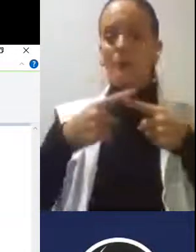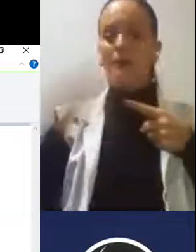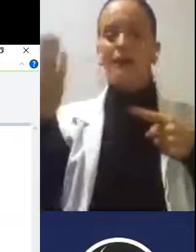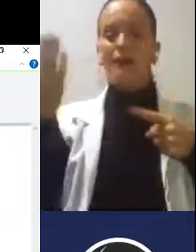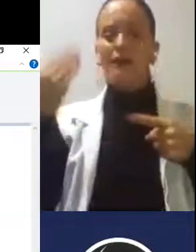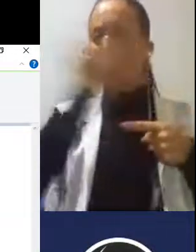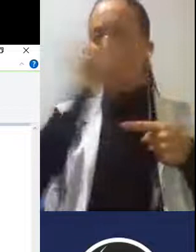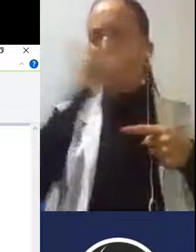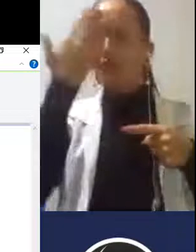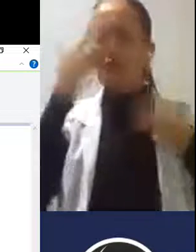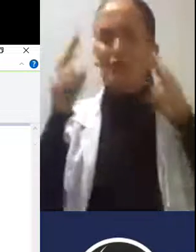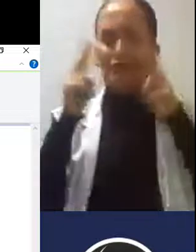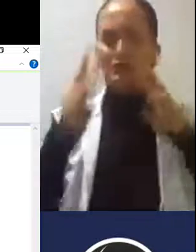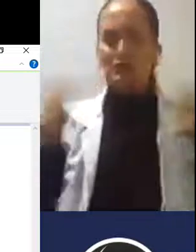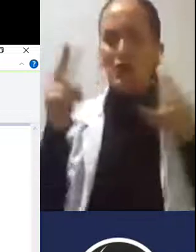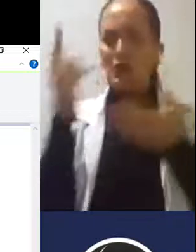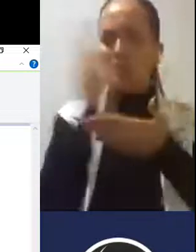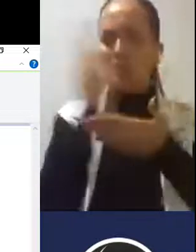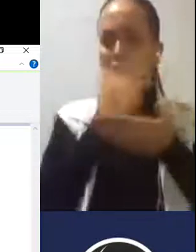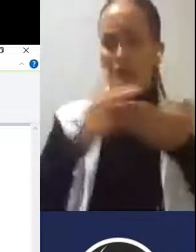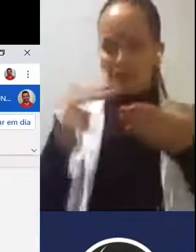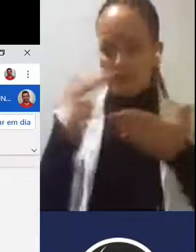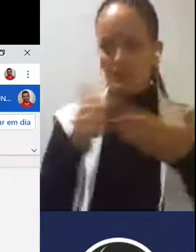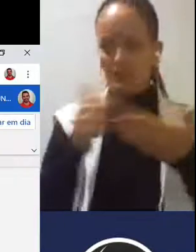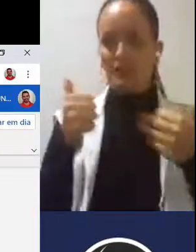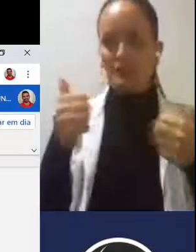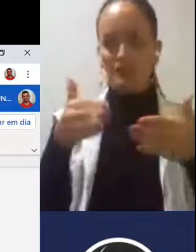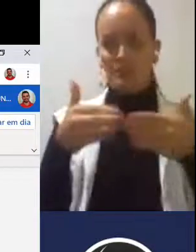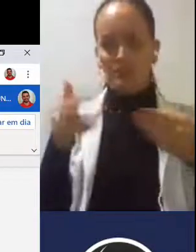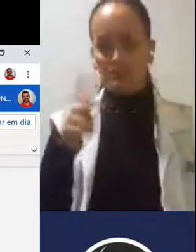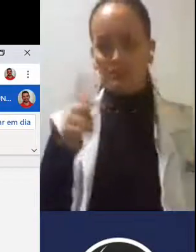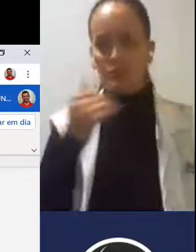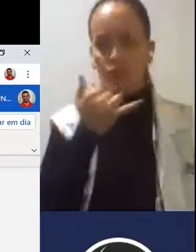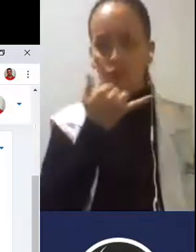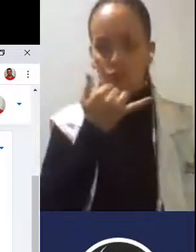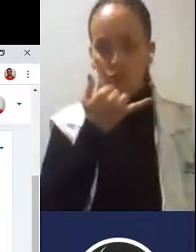Só um instante. Acabou que eu fechei a janela aqui.